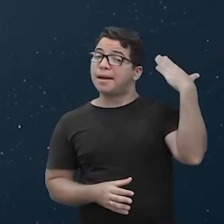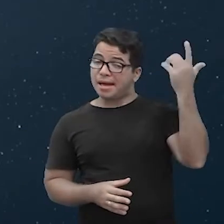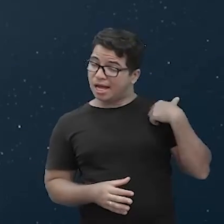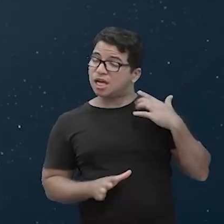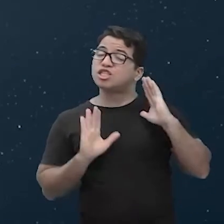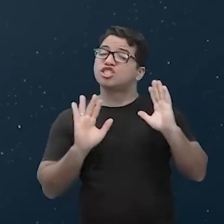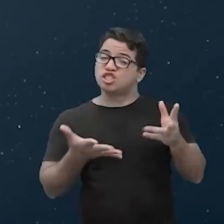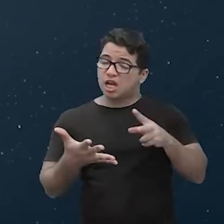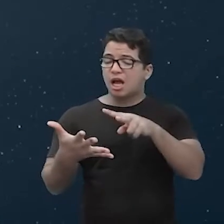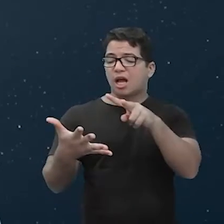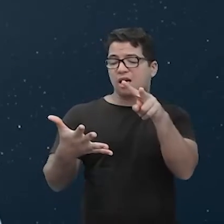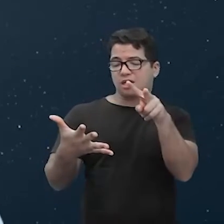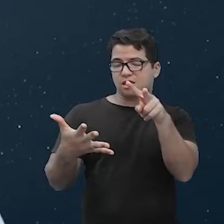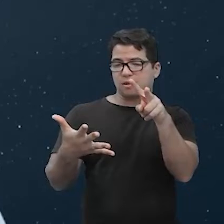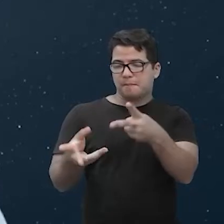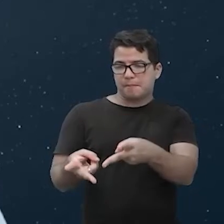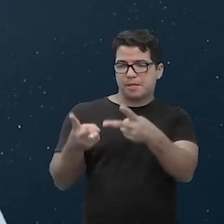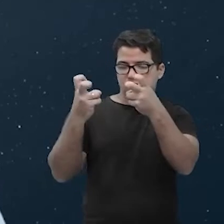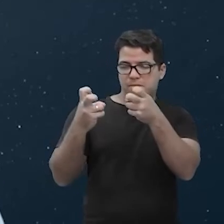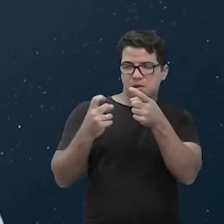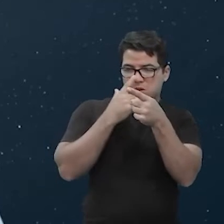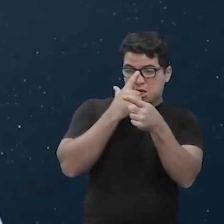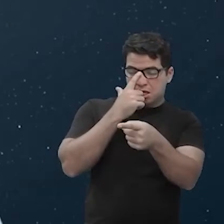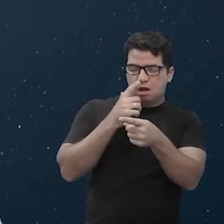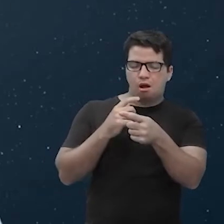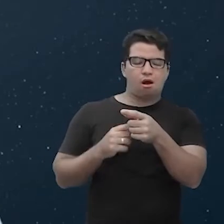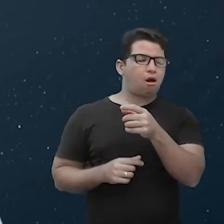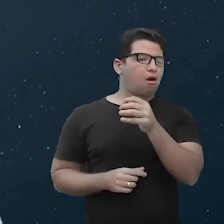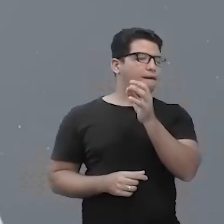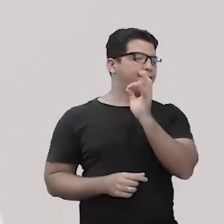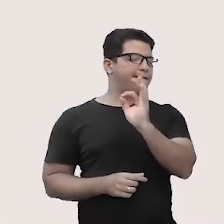definir a intencionalidade desse gênero.